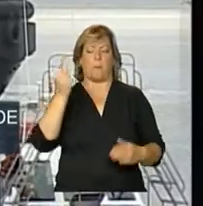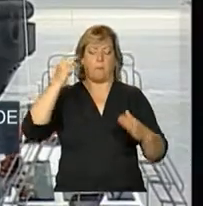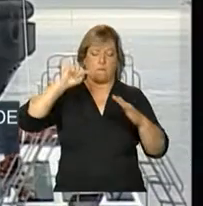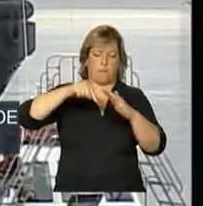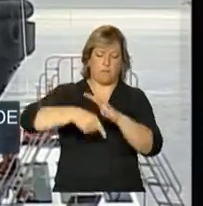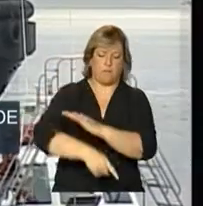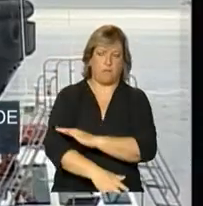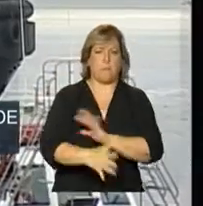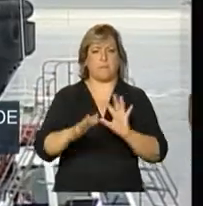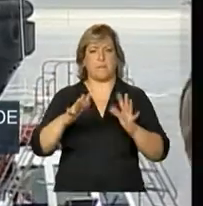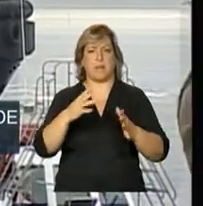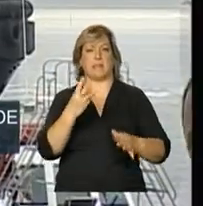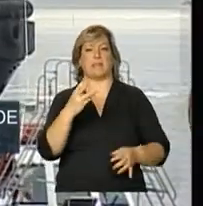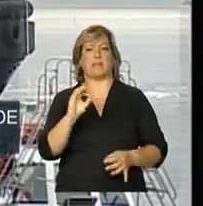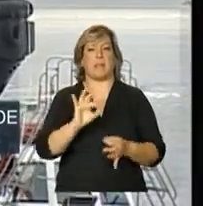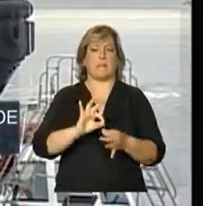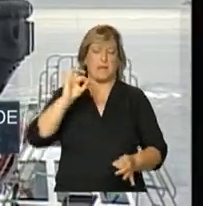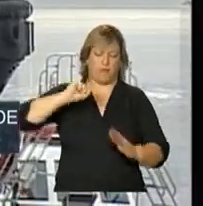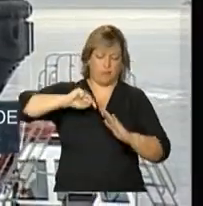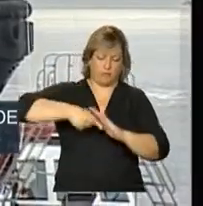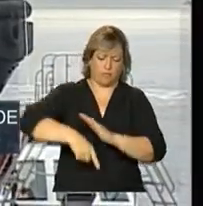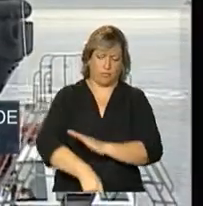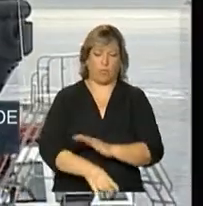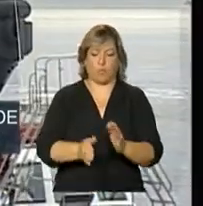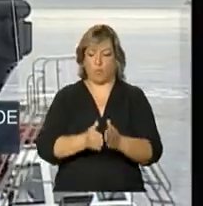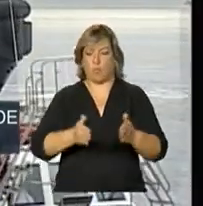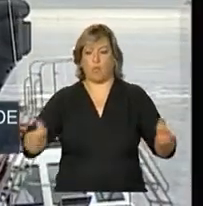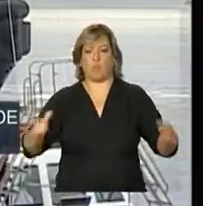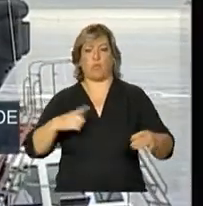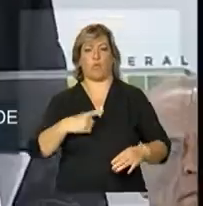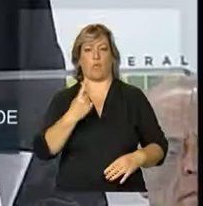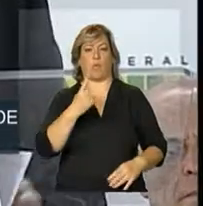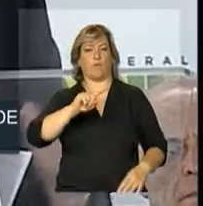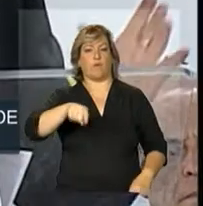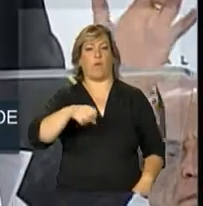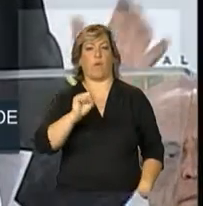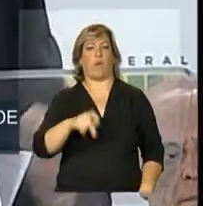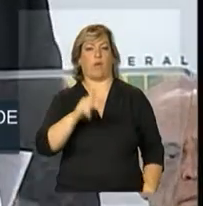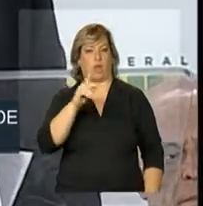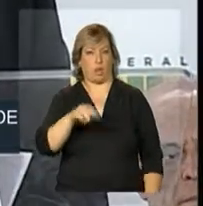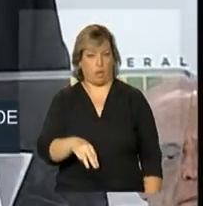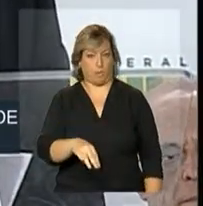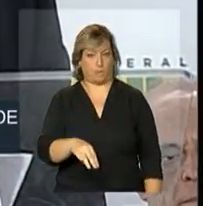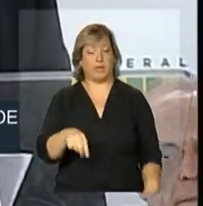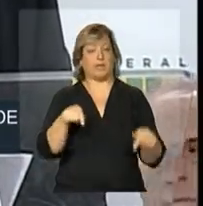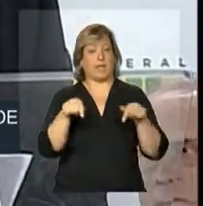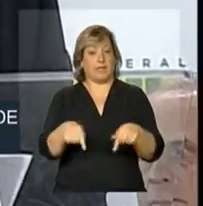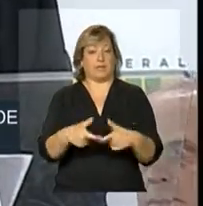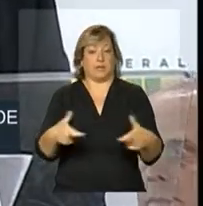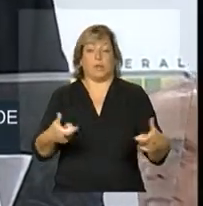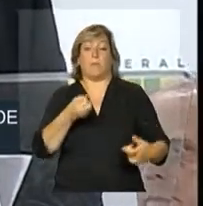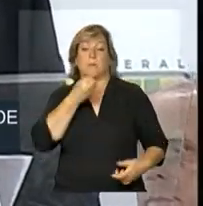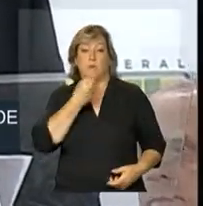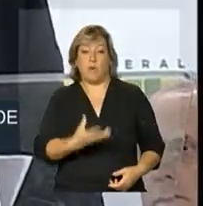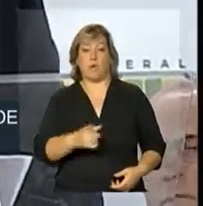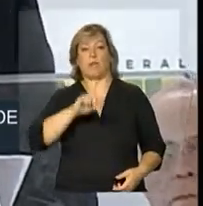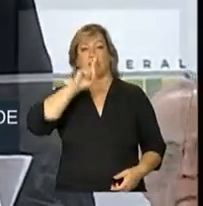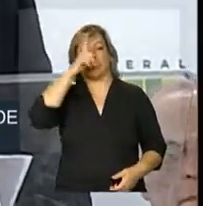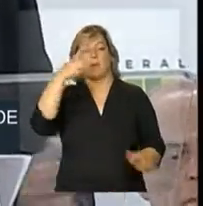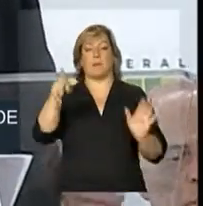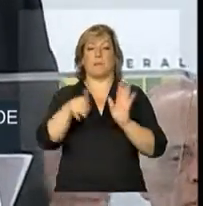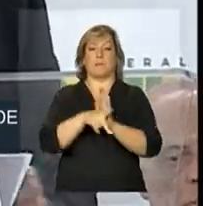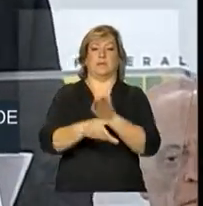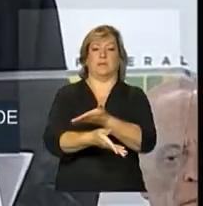de 30 metros e largura de 1,8 quilômetros. Com esses privilégios da natureza e